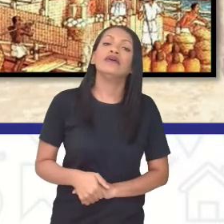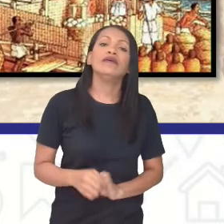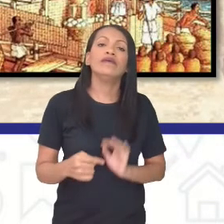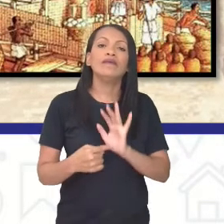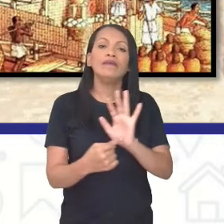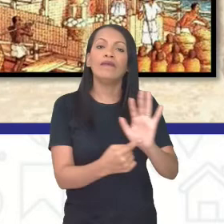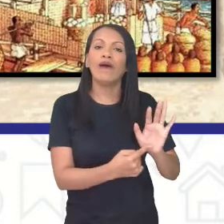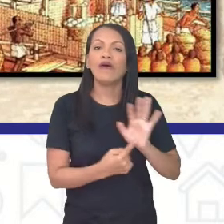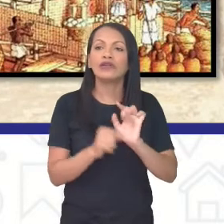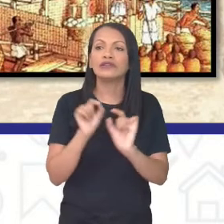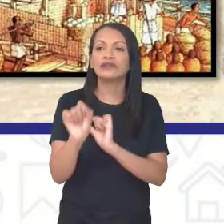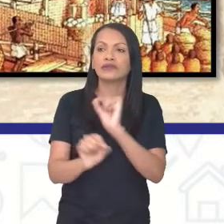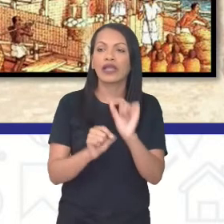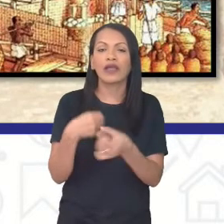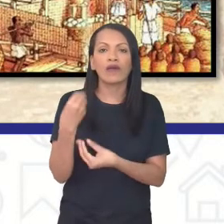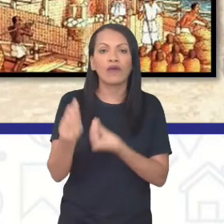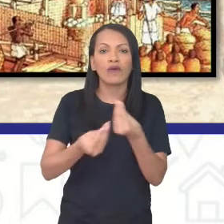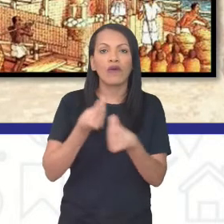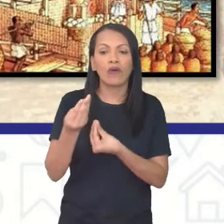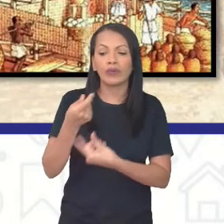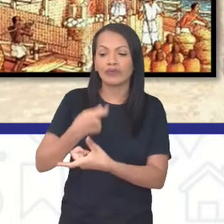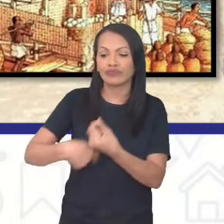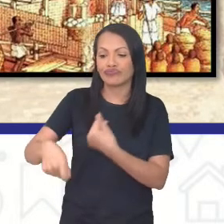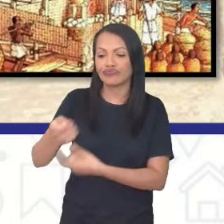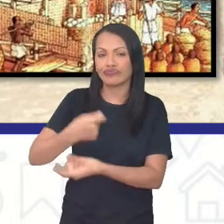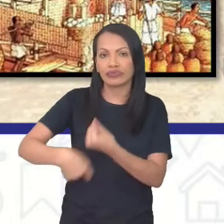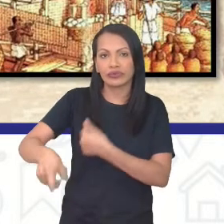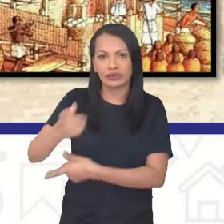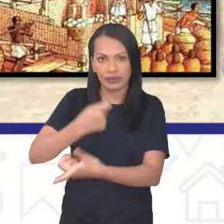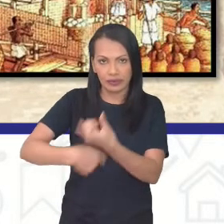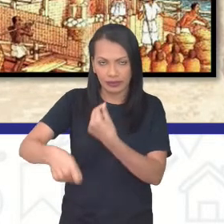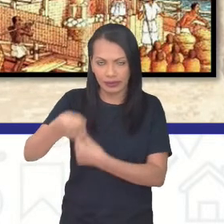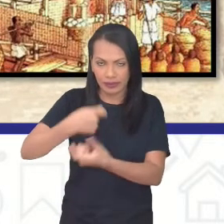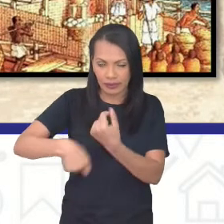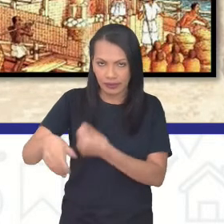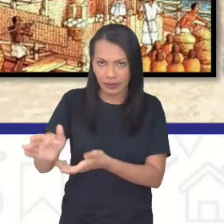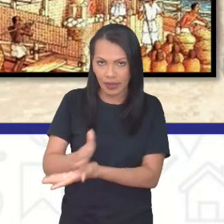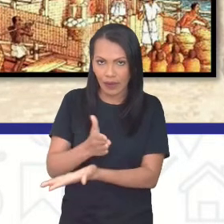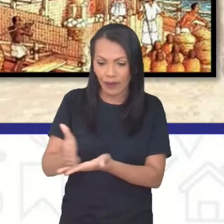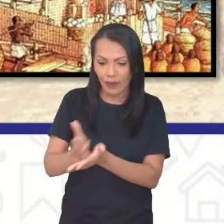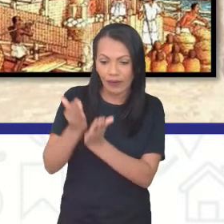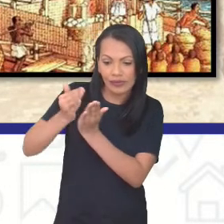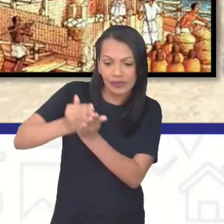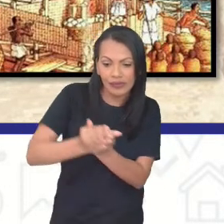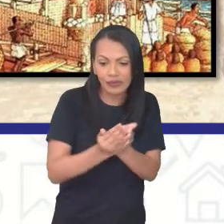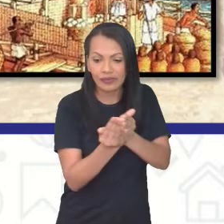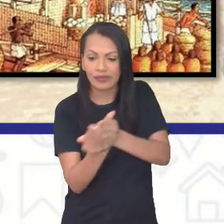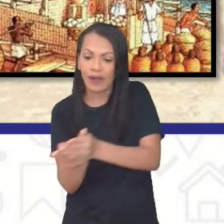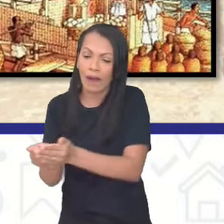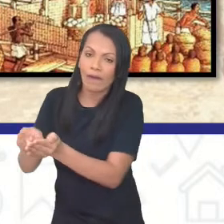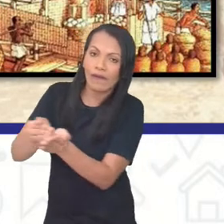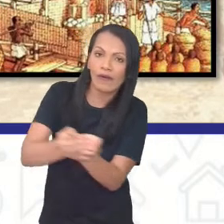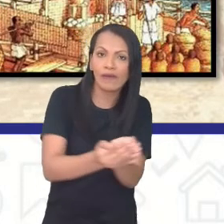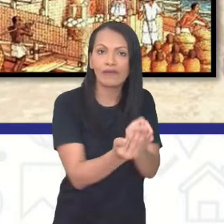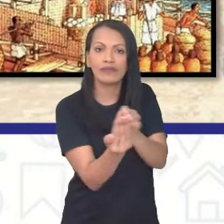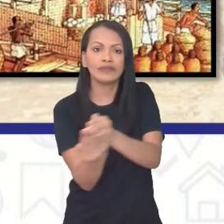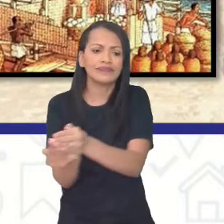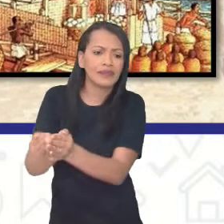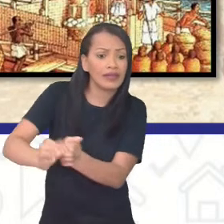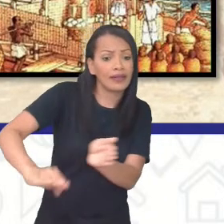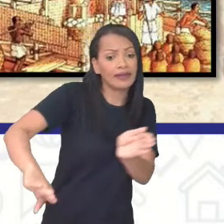atividade, né, comercial, eles abastecendo, né, alguns navios, né, que chegavam em